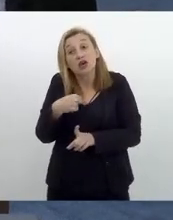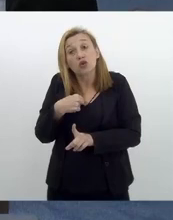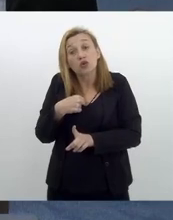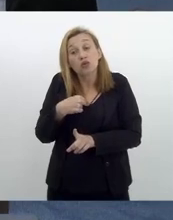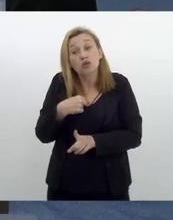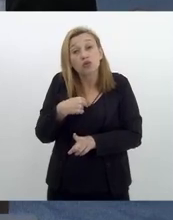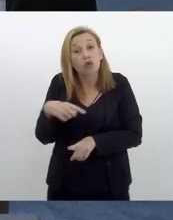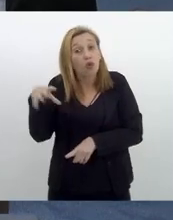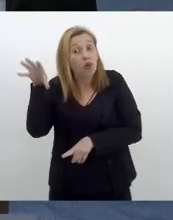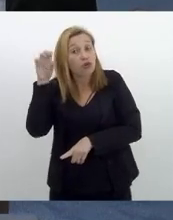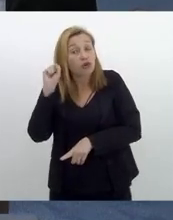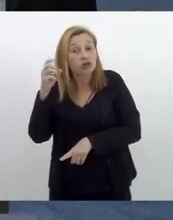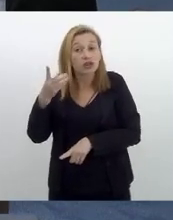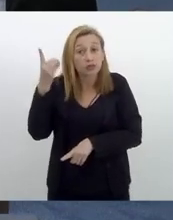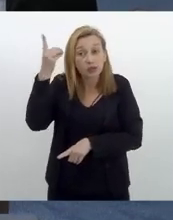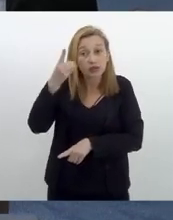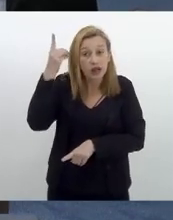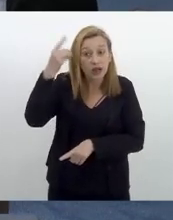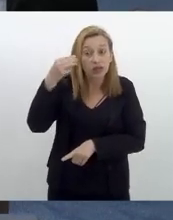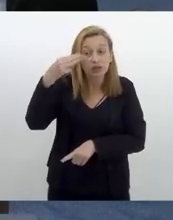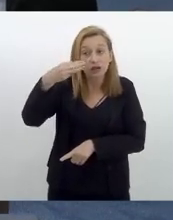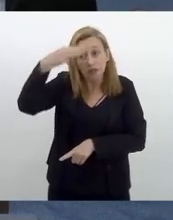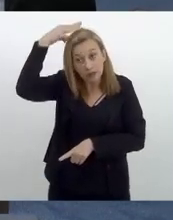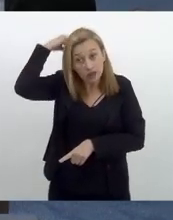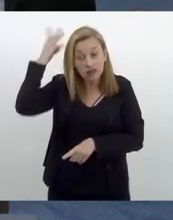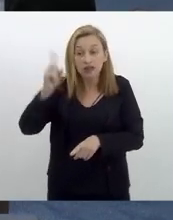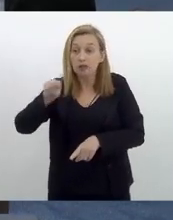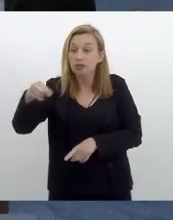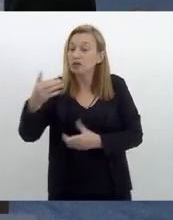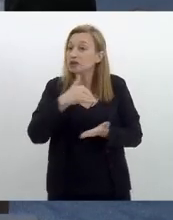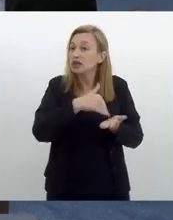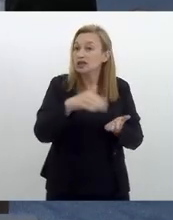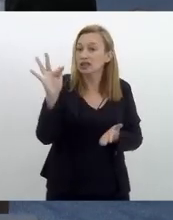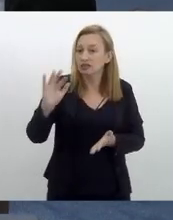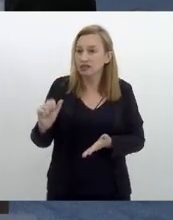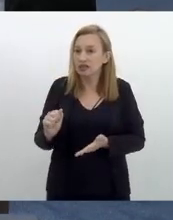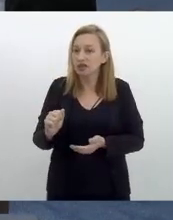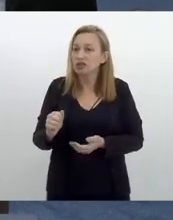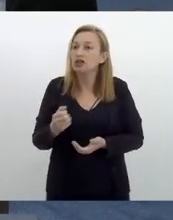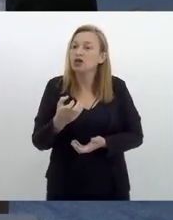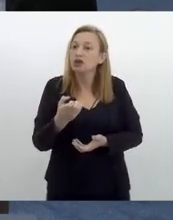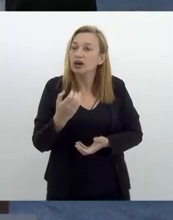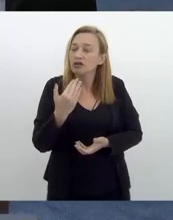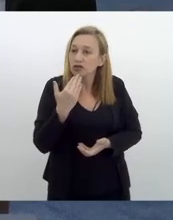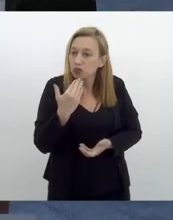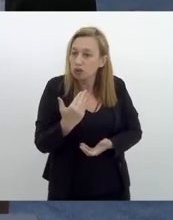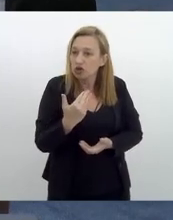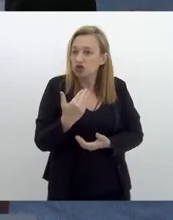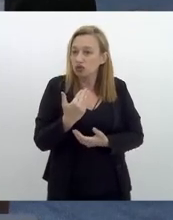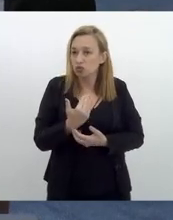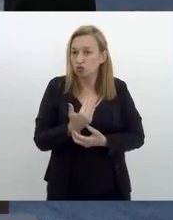eu quero ouvir o deputado Márcio e o secretário de Fazenda. Eu queria fazer uma sugestão.